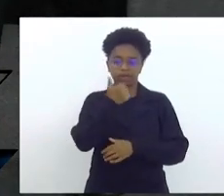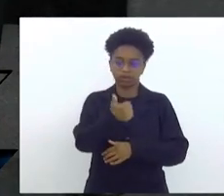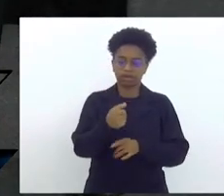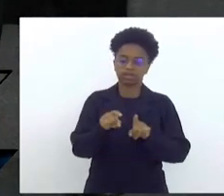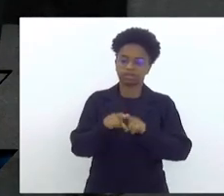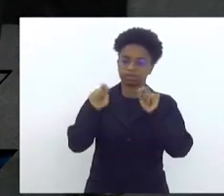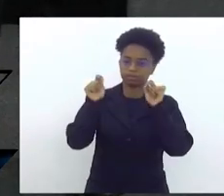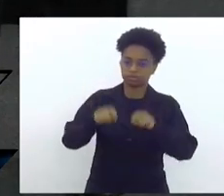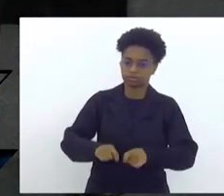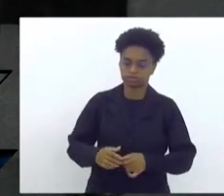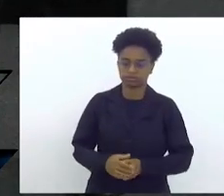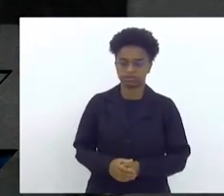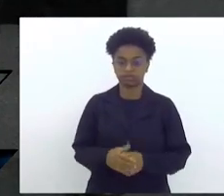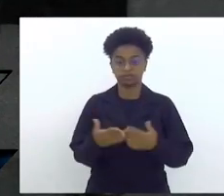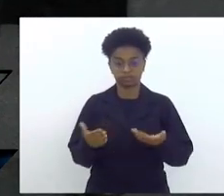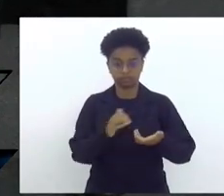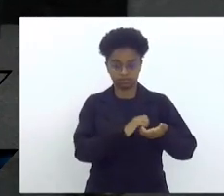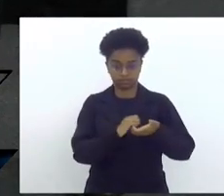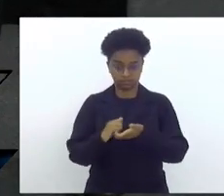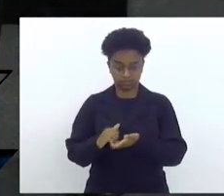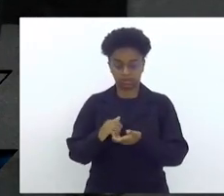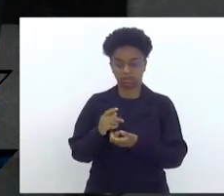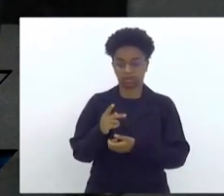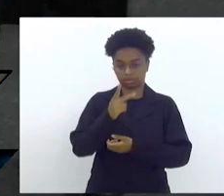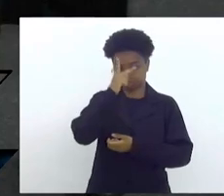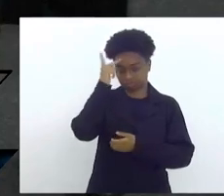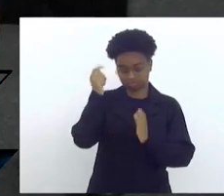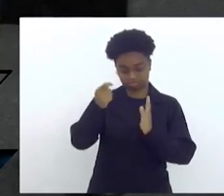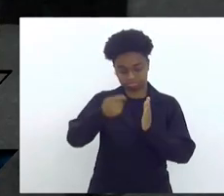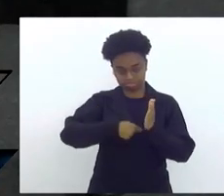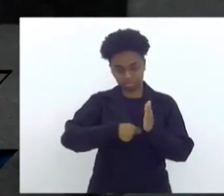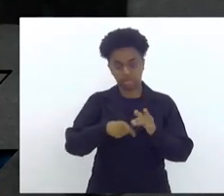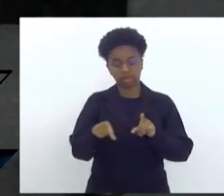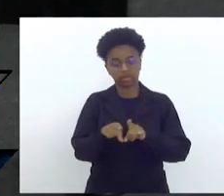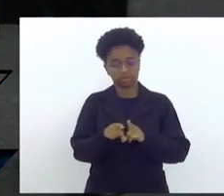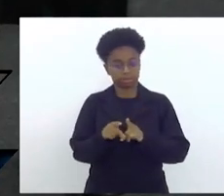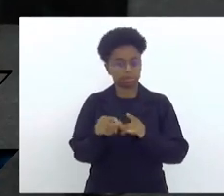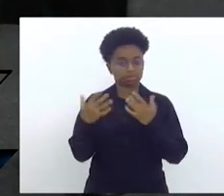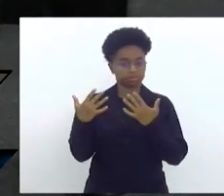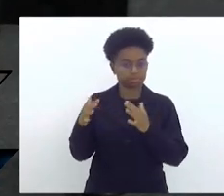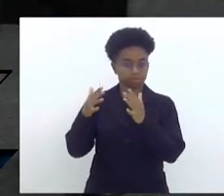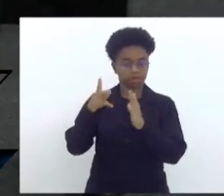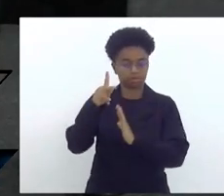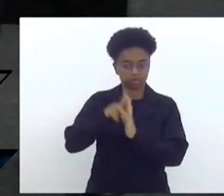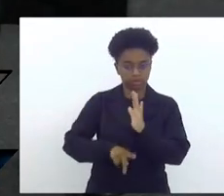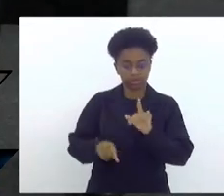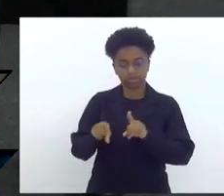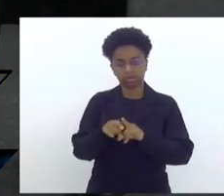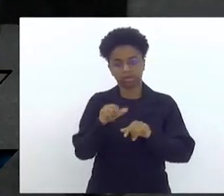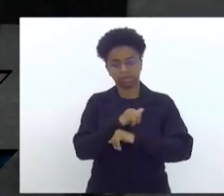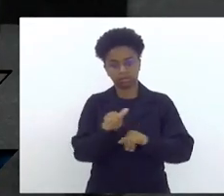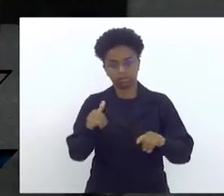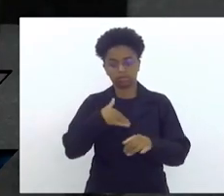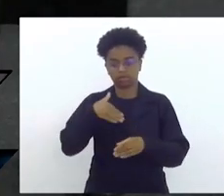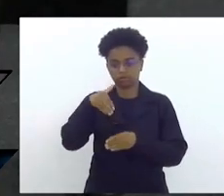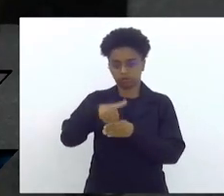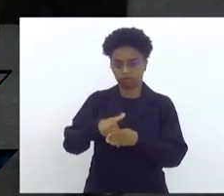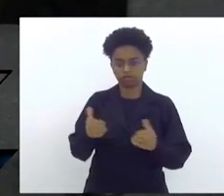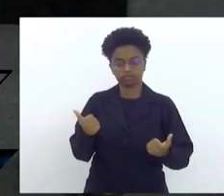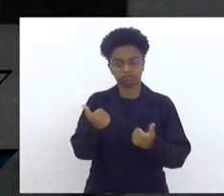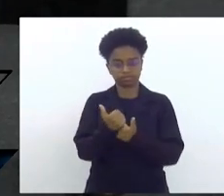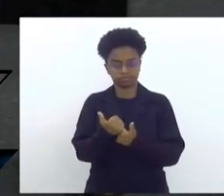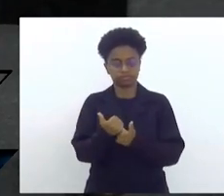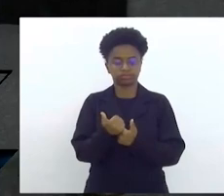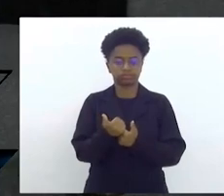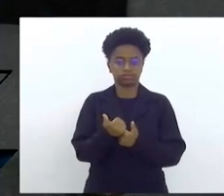possível então saudar o autor é prestigiar esse projeto e declarar também o meu voto favorável